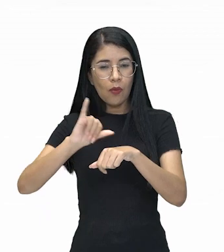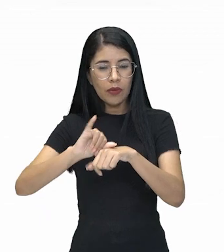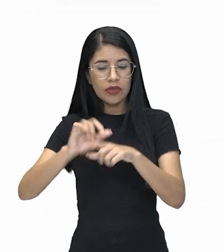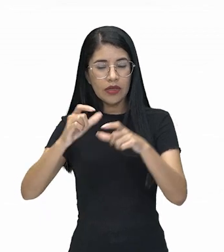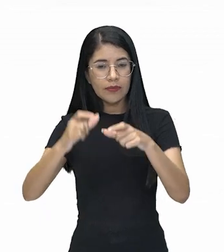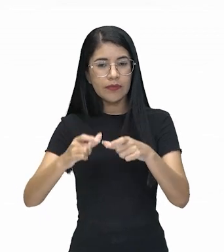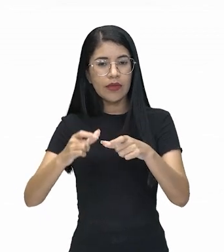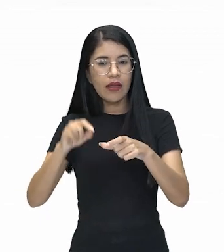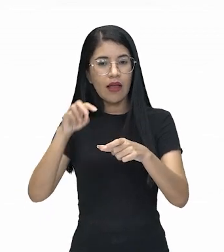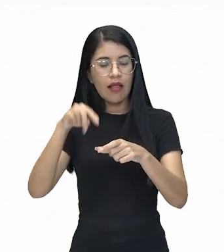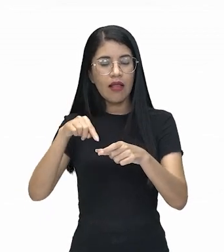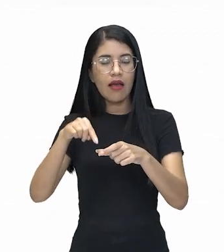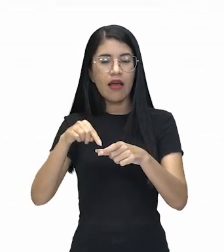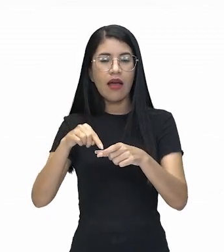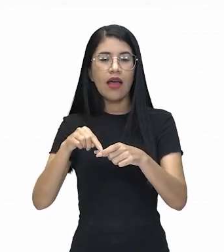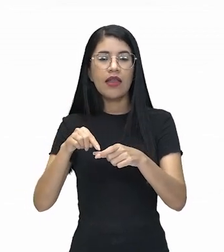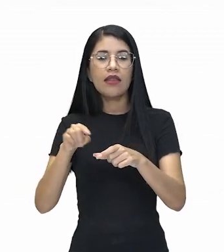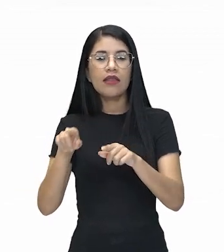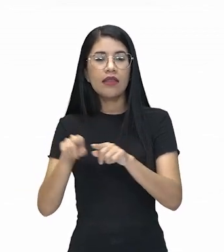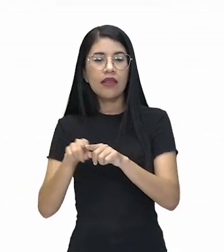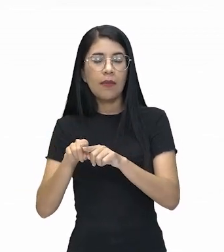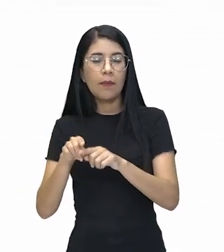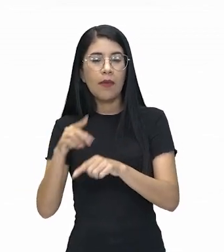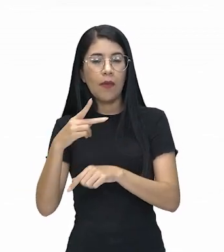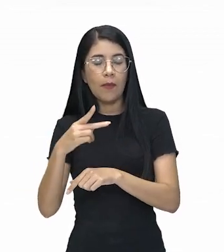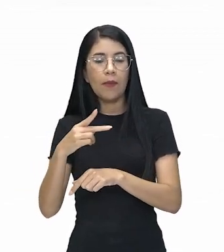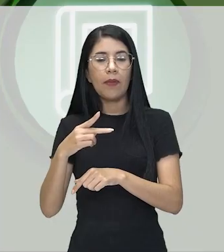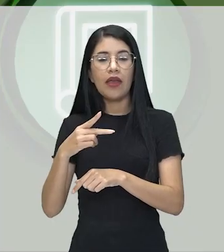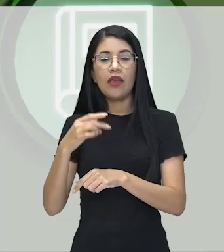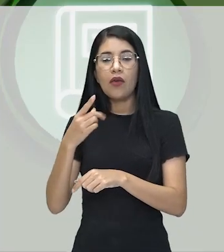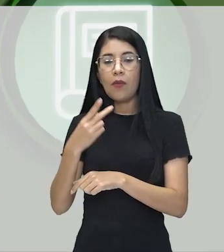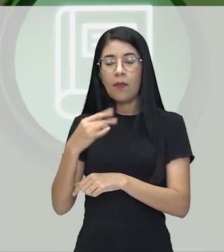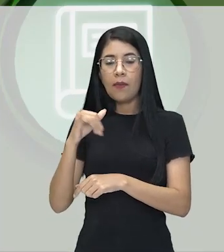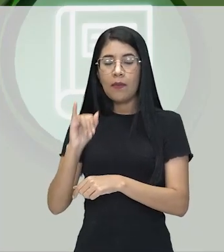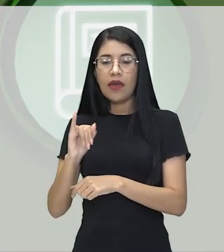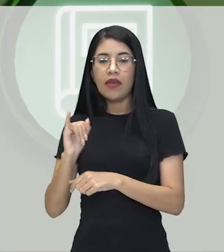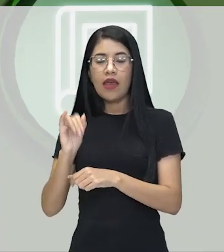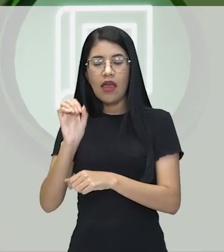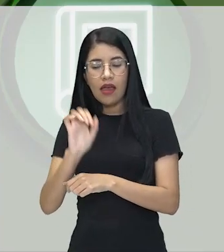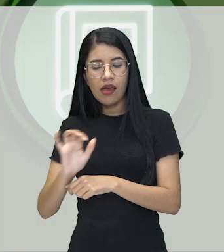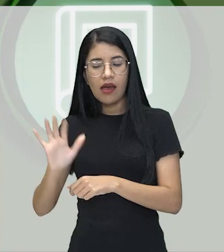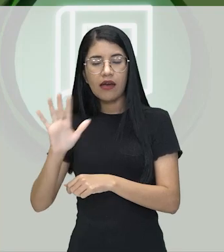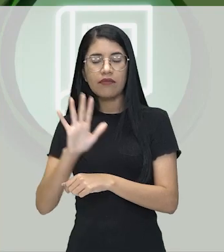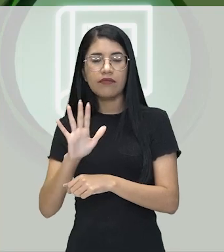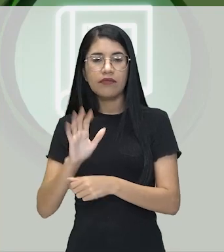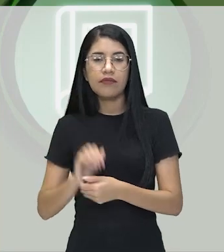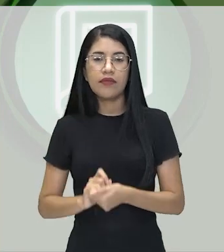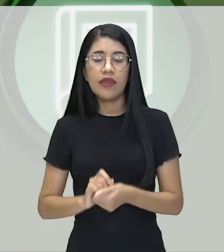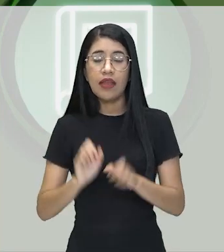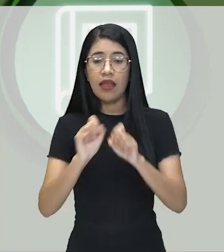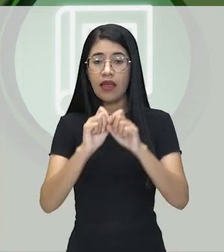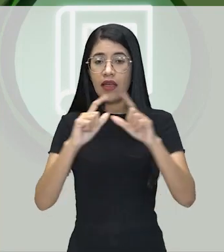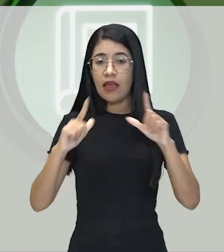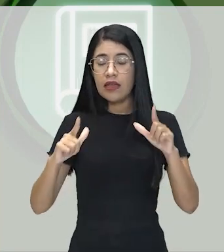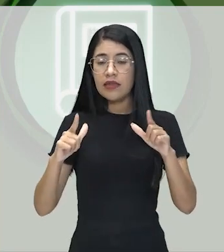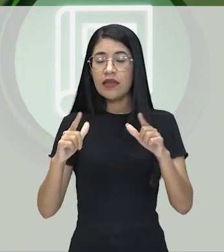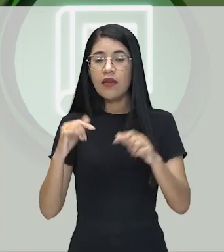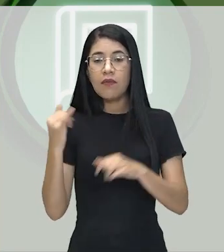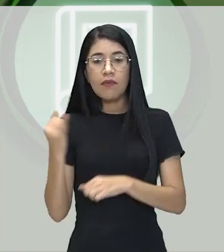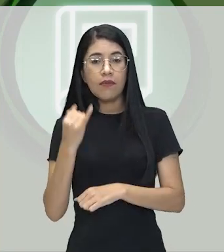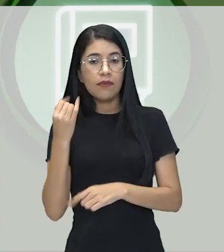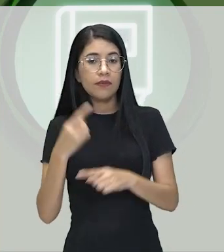é a posição da imagem, tá? Esses pontos aí são importantes, essa equação é importante, porque ela vai